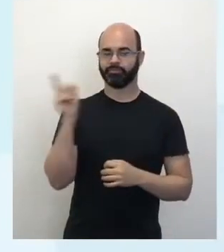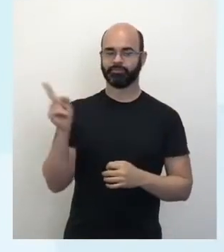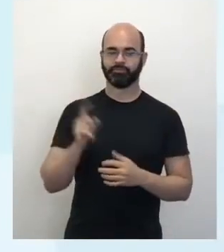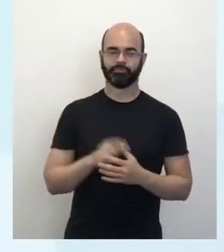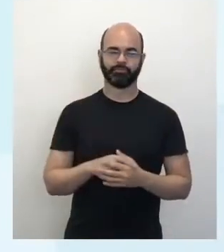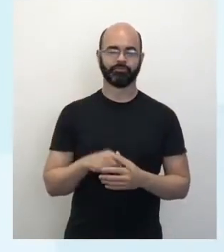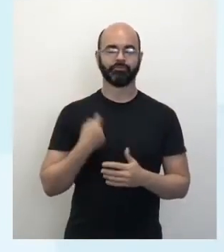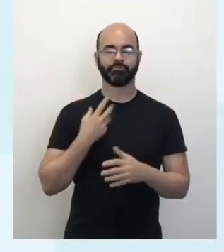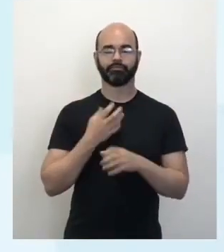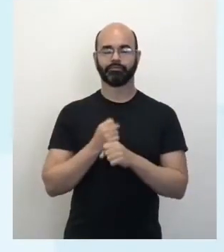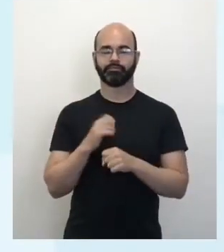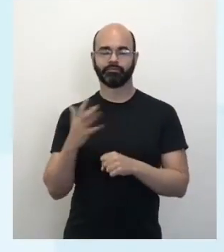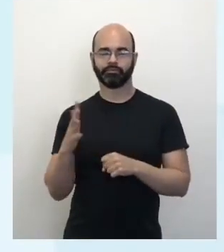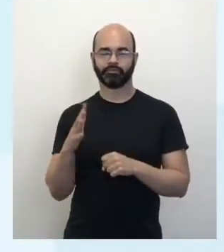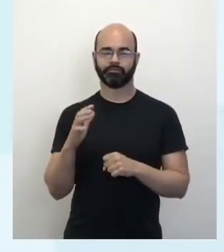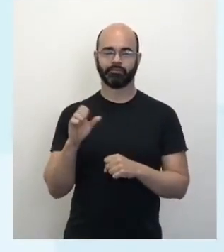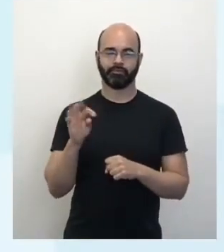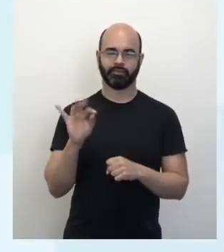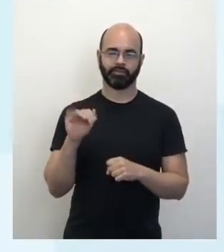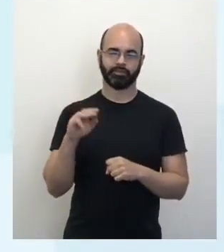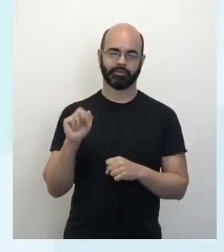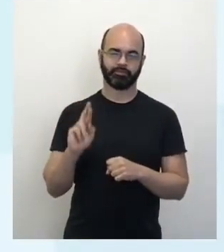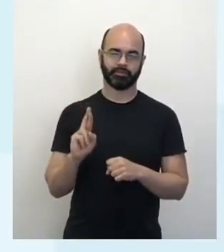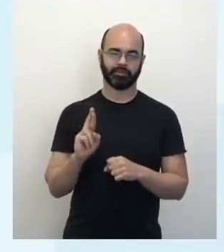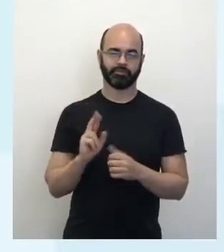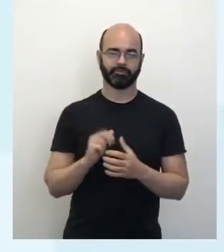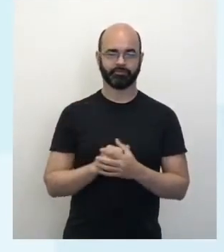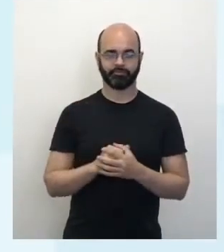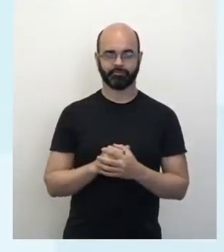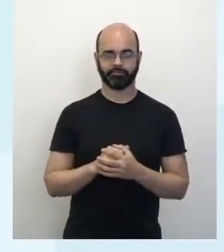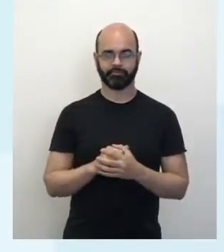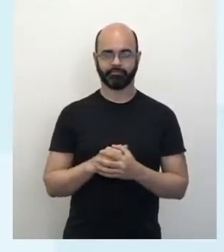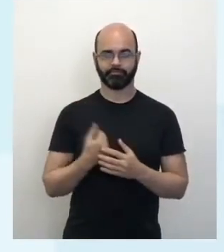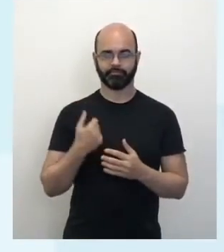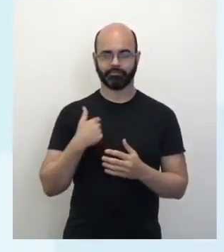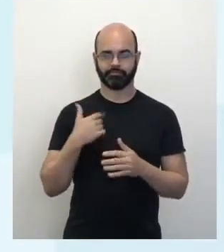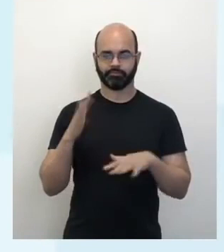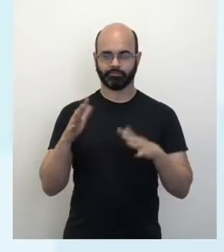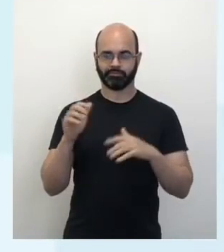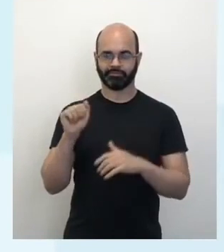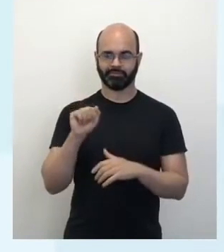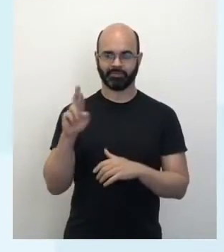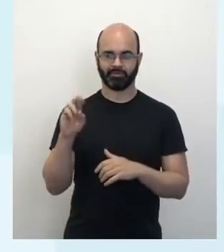eu fiz a seguinte ideia para estimar esse valor. Na mesma proporção ali da arroba